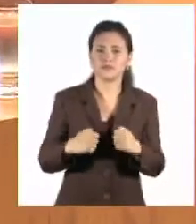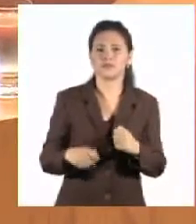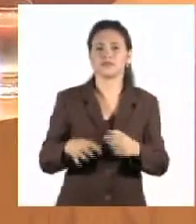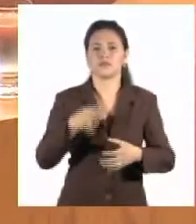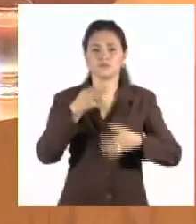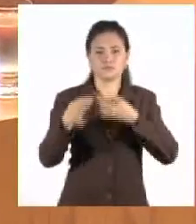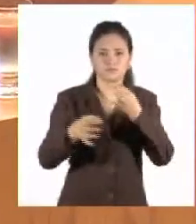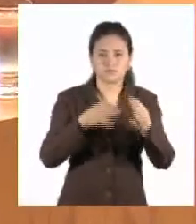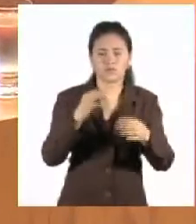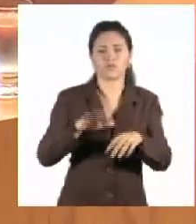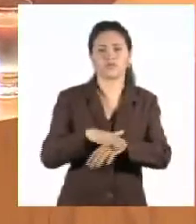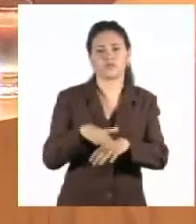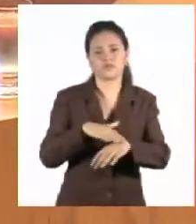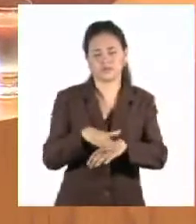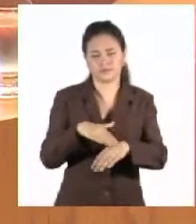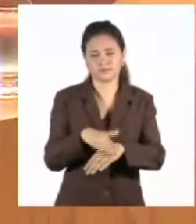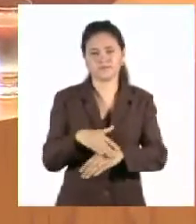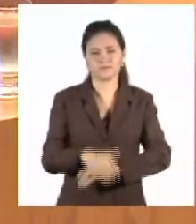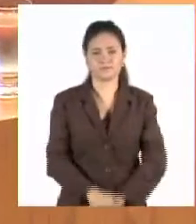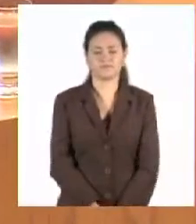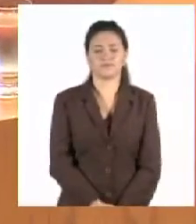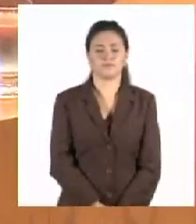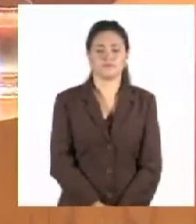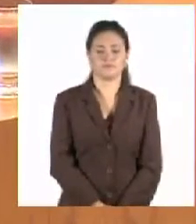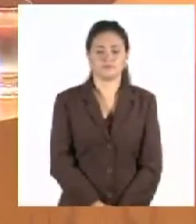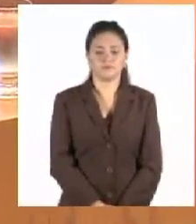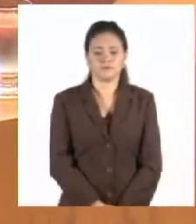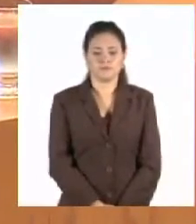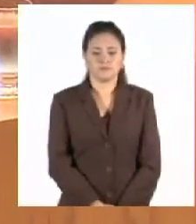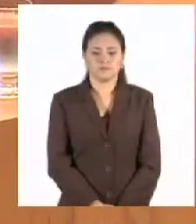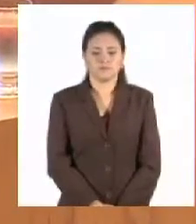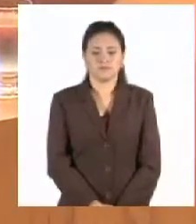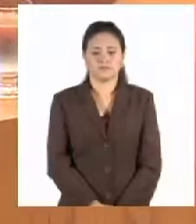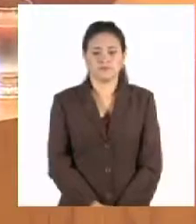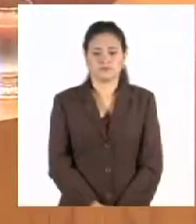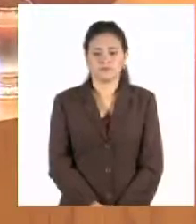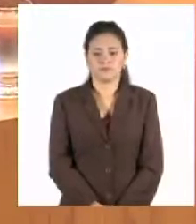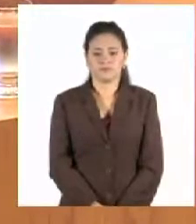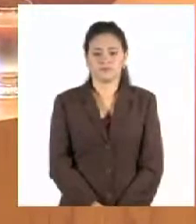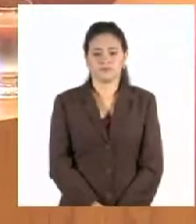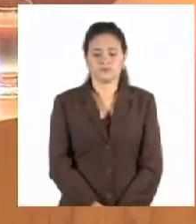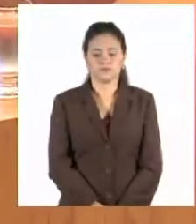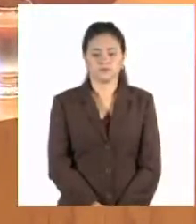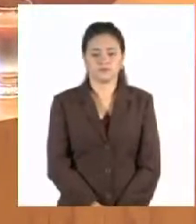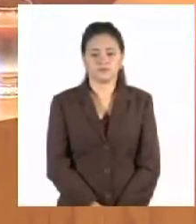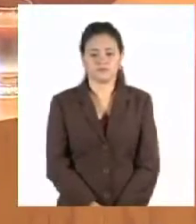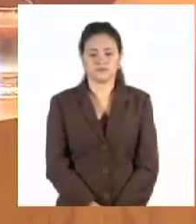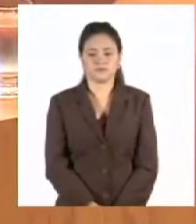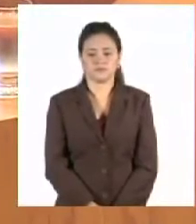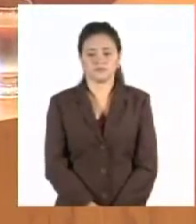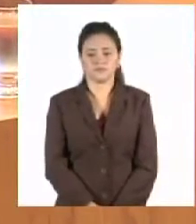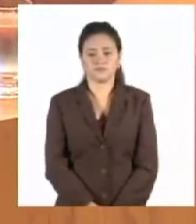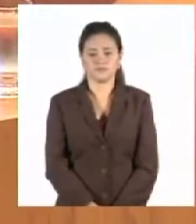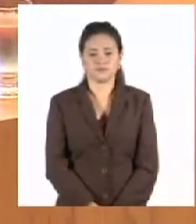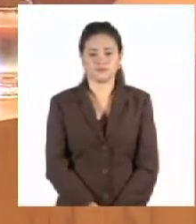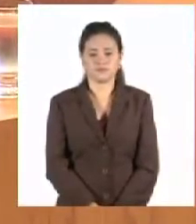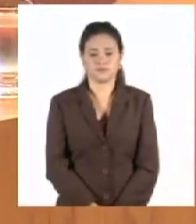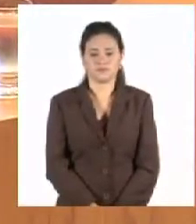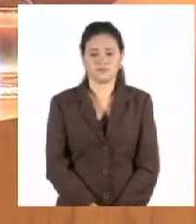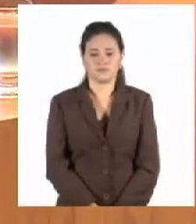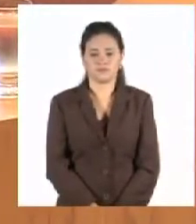essas foram as nossas colocações pontuais com relação às emendas. Não faço aqui